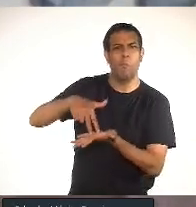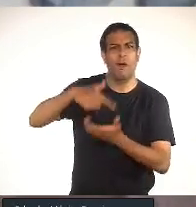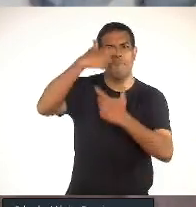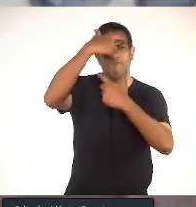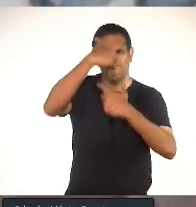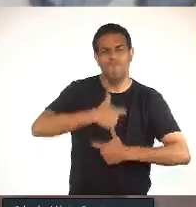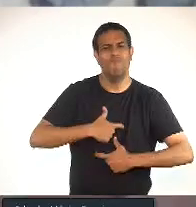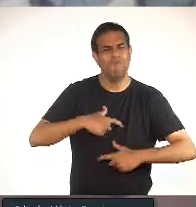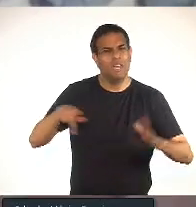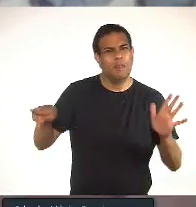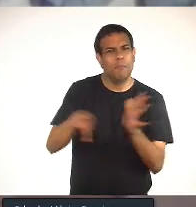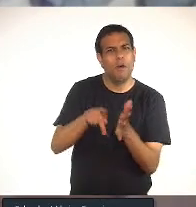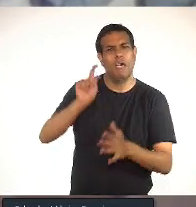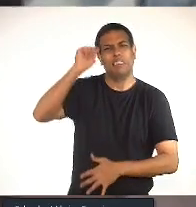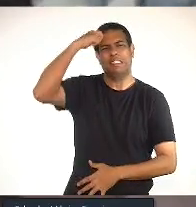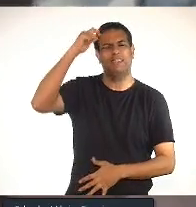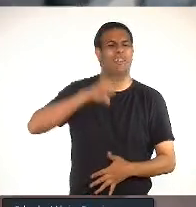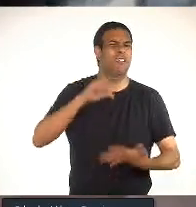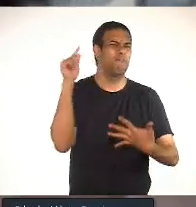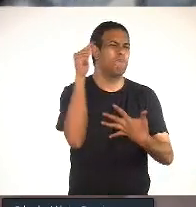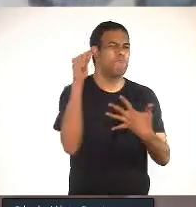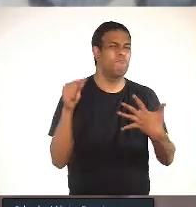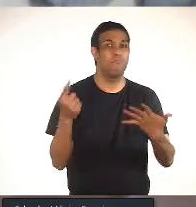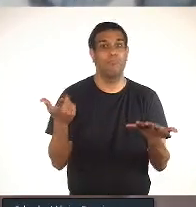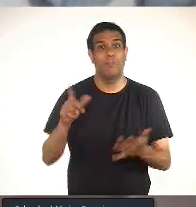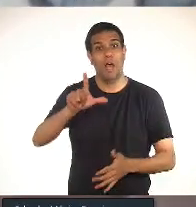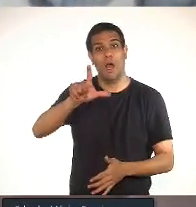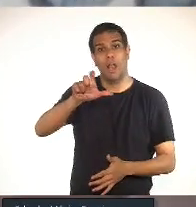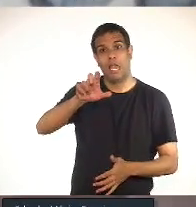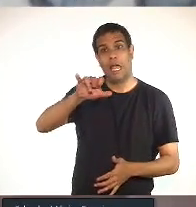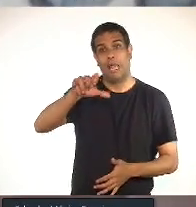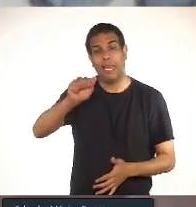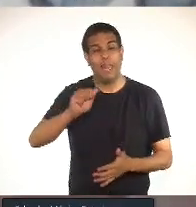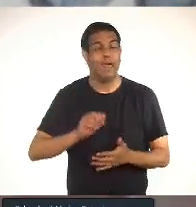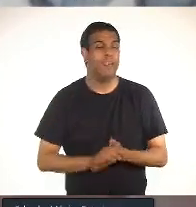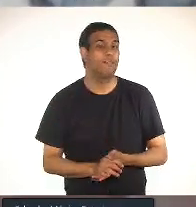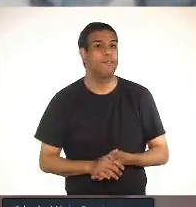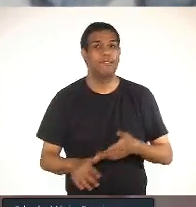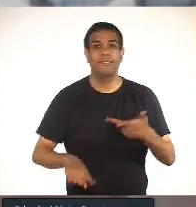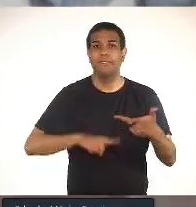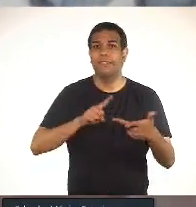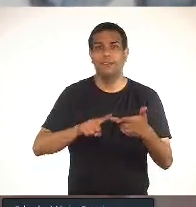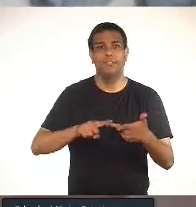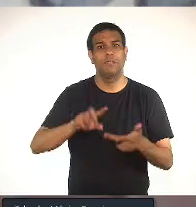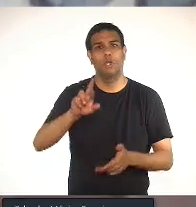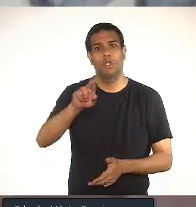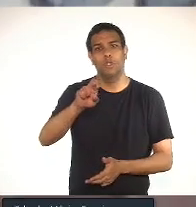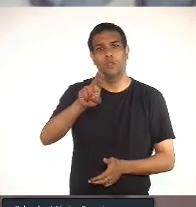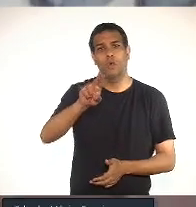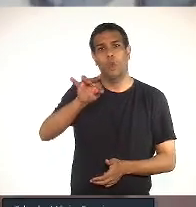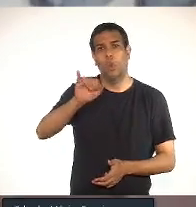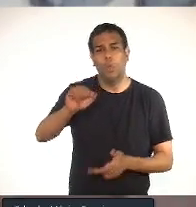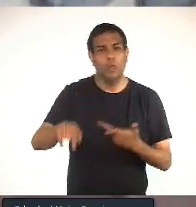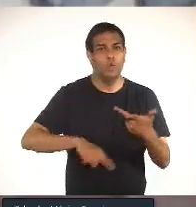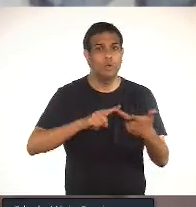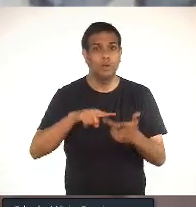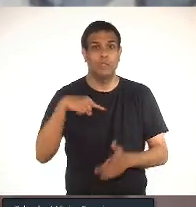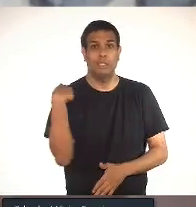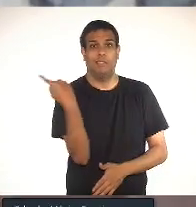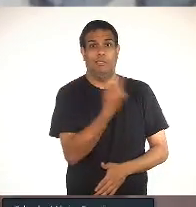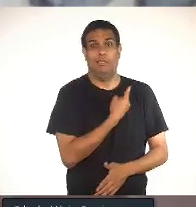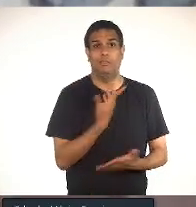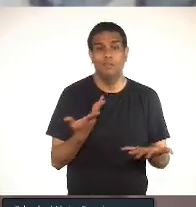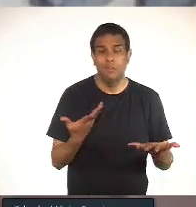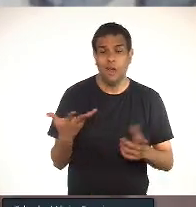autoafirmar. A gente poderia falar de Lélia Gonzalez, de Abdias do Nascimento, de Ruth de Souza, da nossa excelência